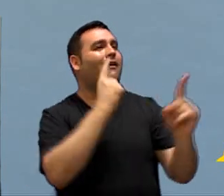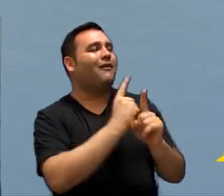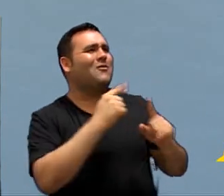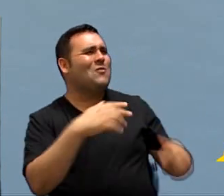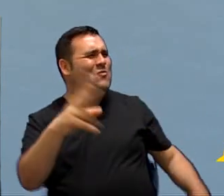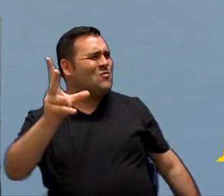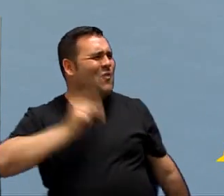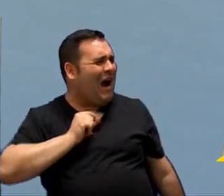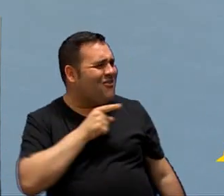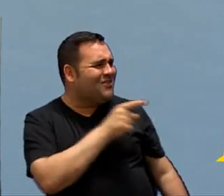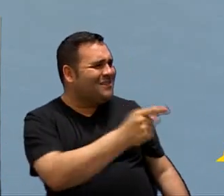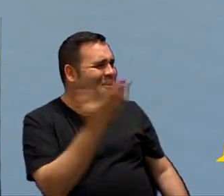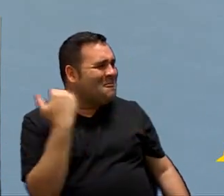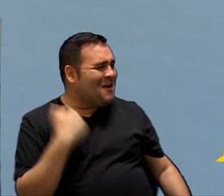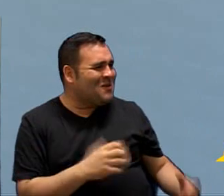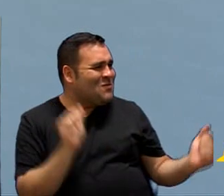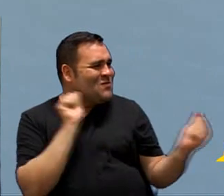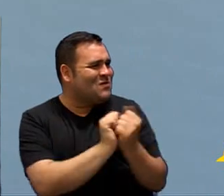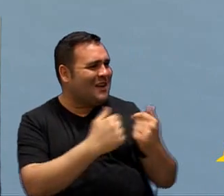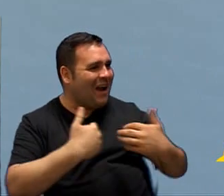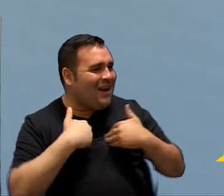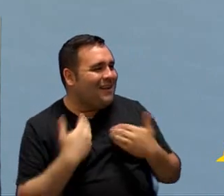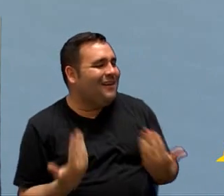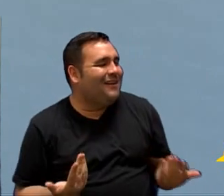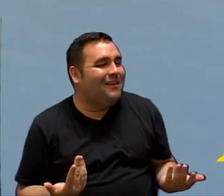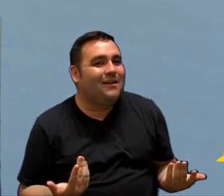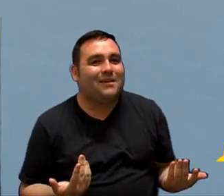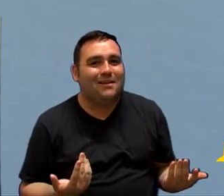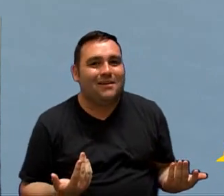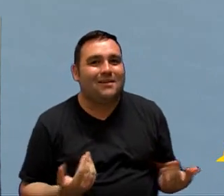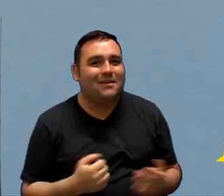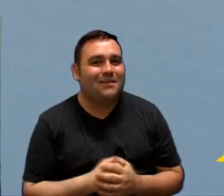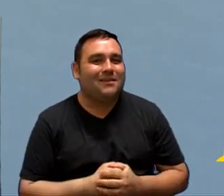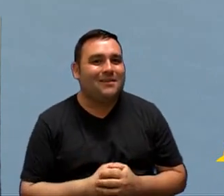assim, uau, você fez o Parlamento Jovem comigo.